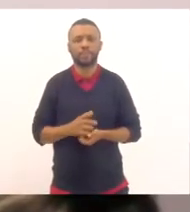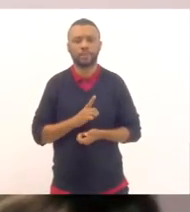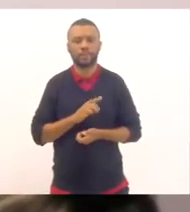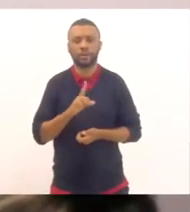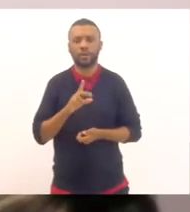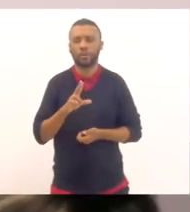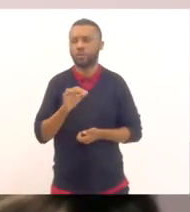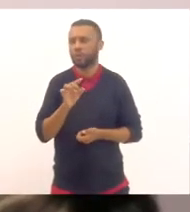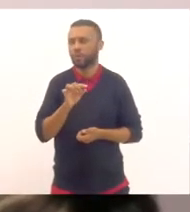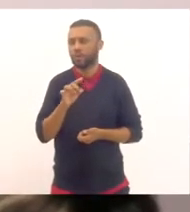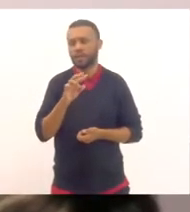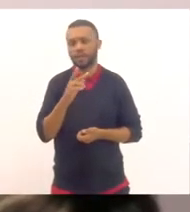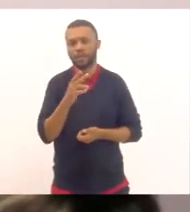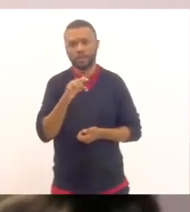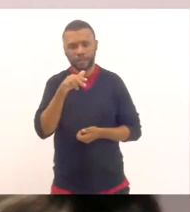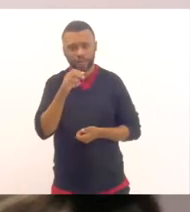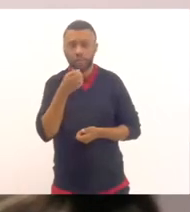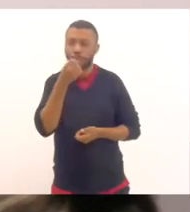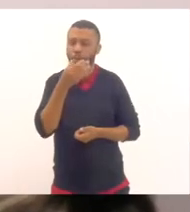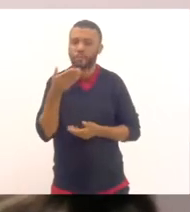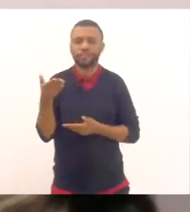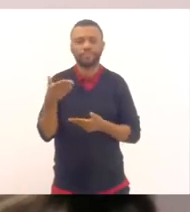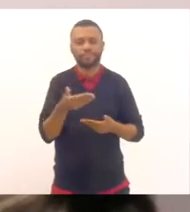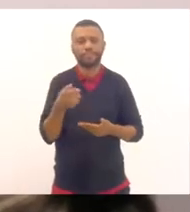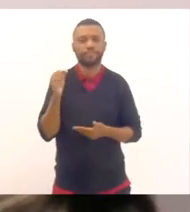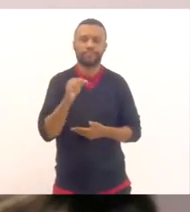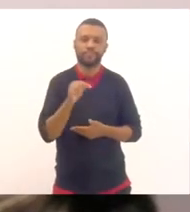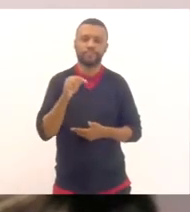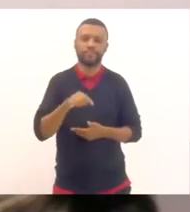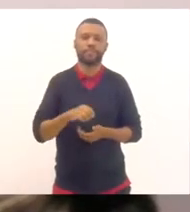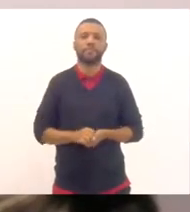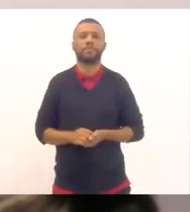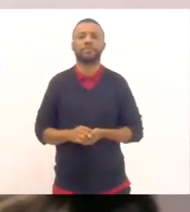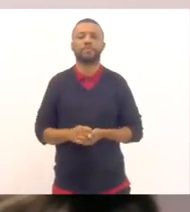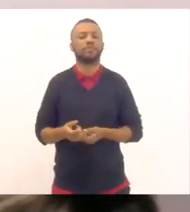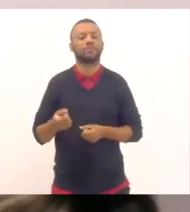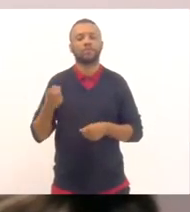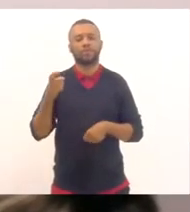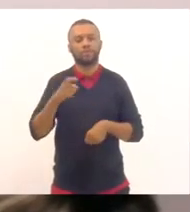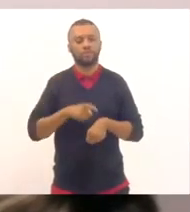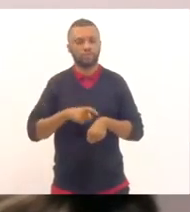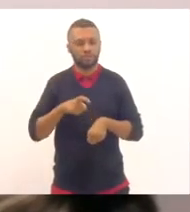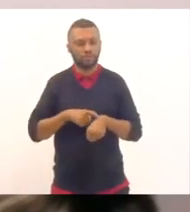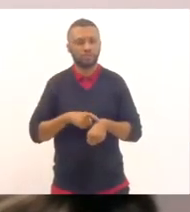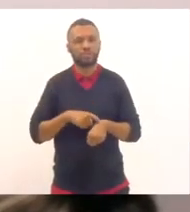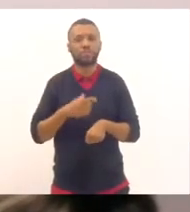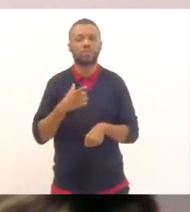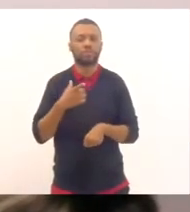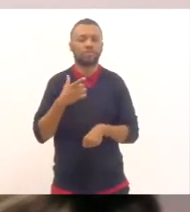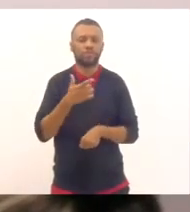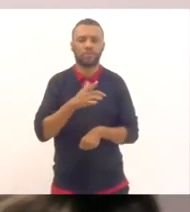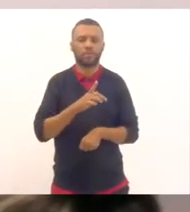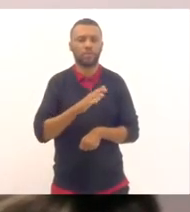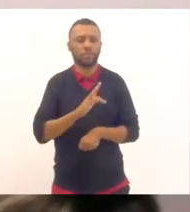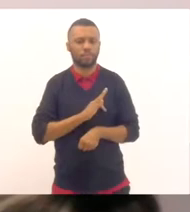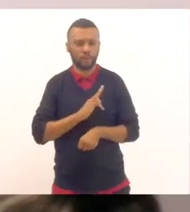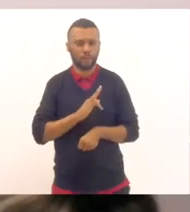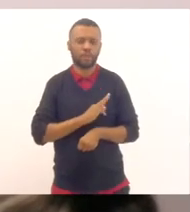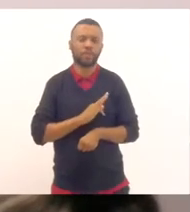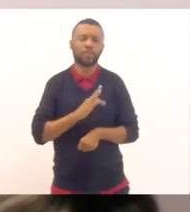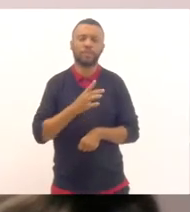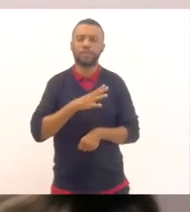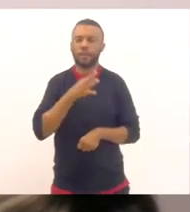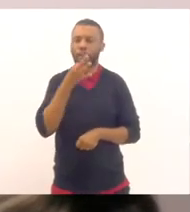seja bem-vindo bom Guilherme e ver aqui né quando o Dr Gustavo teve aqui ele fez duas colocações